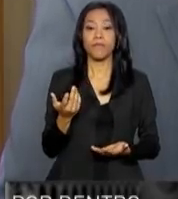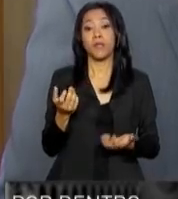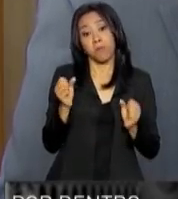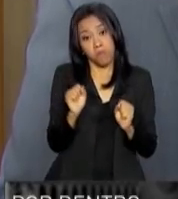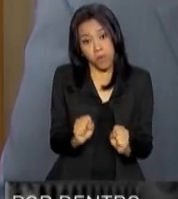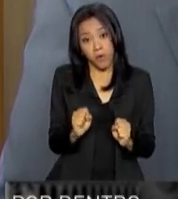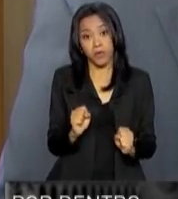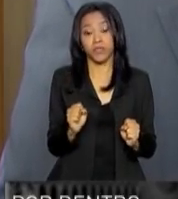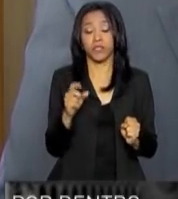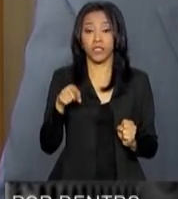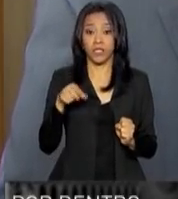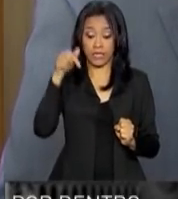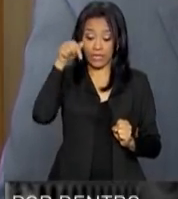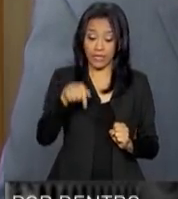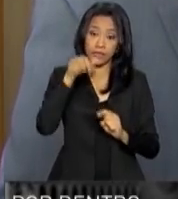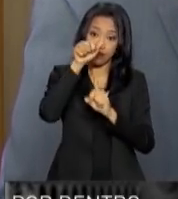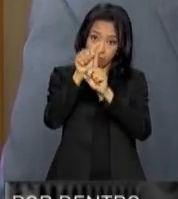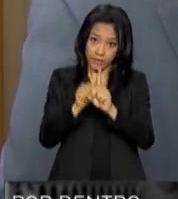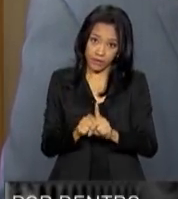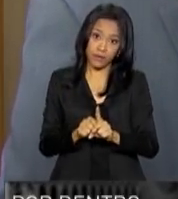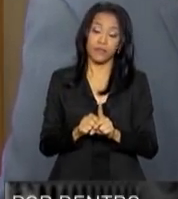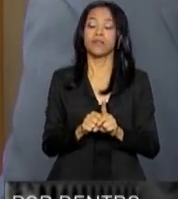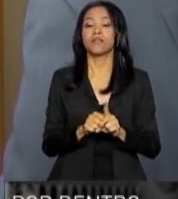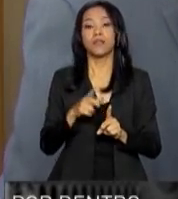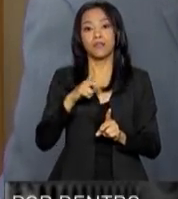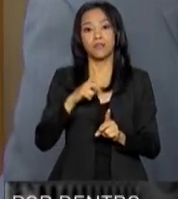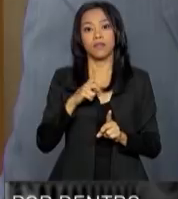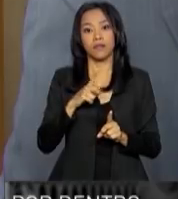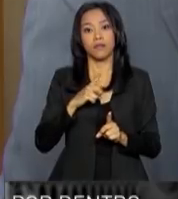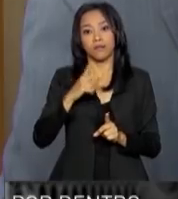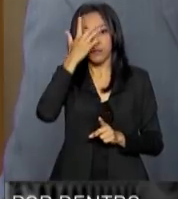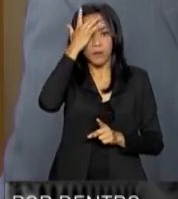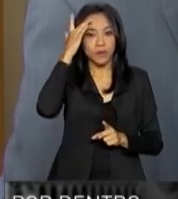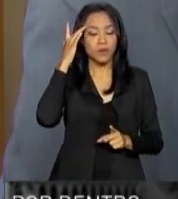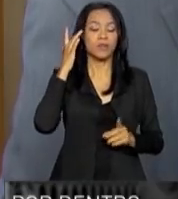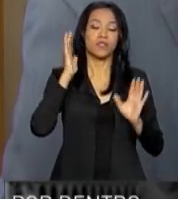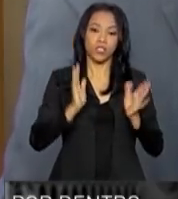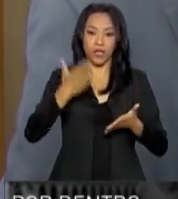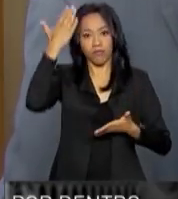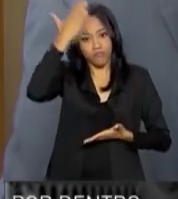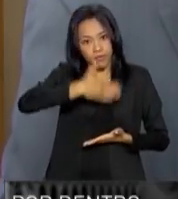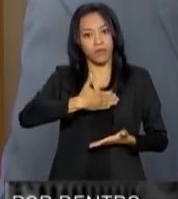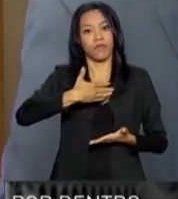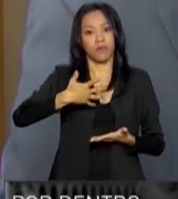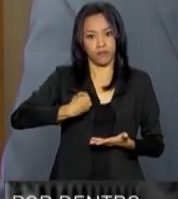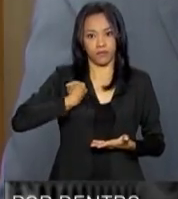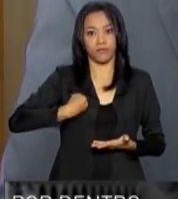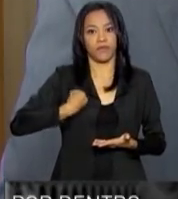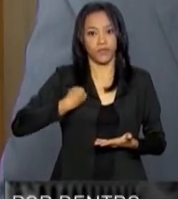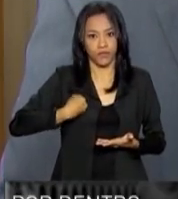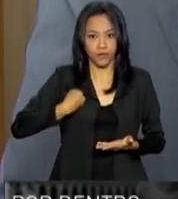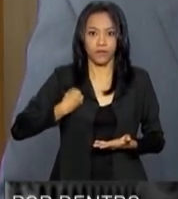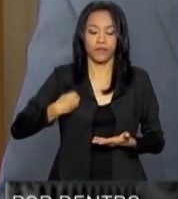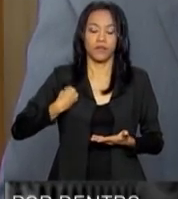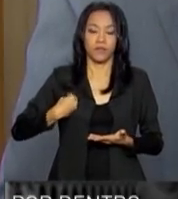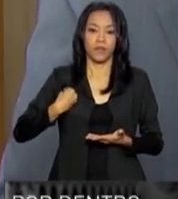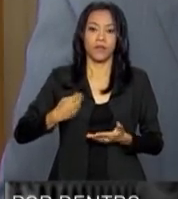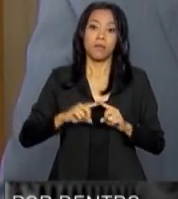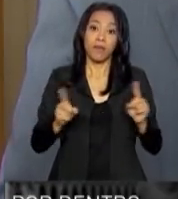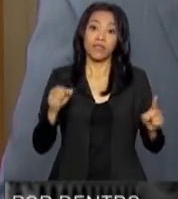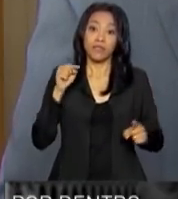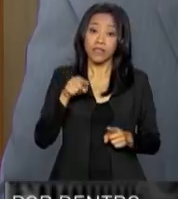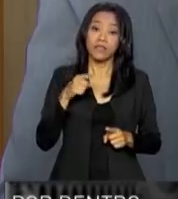ser que durante esse mês tenha havido pessoas que fizeram o processo de fim de vida desses faltantes mas este